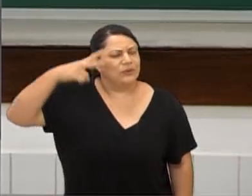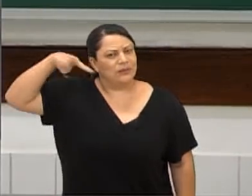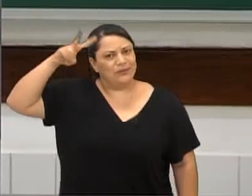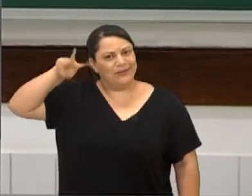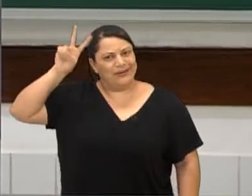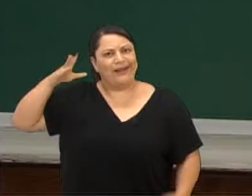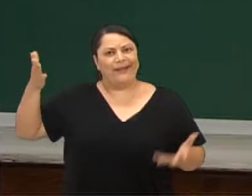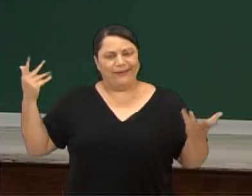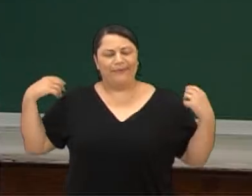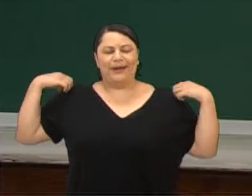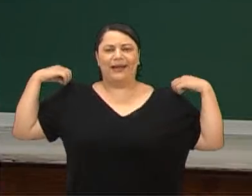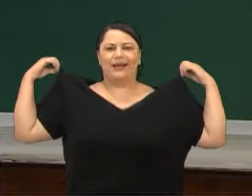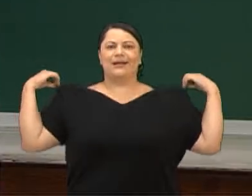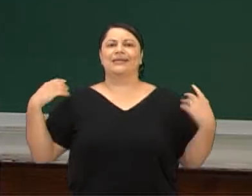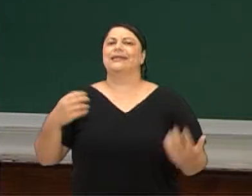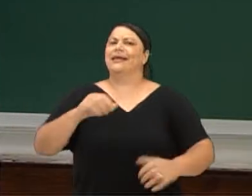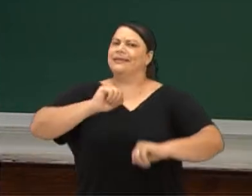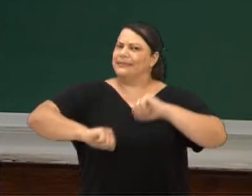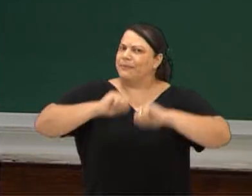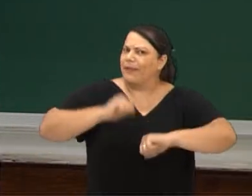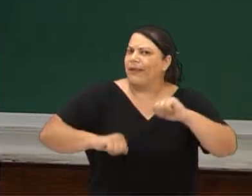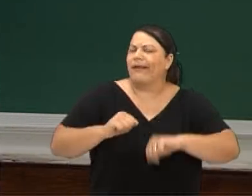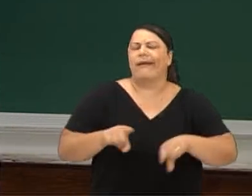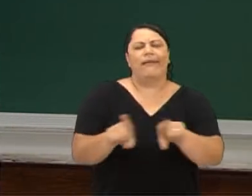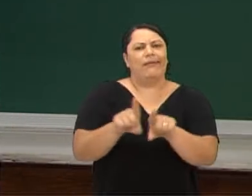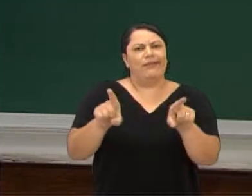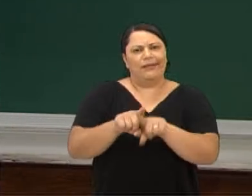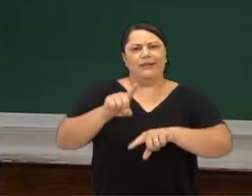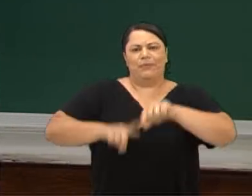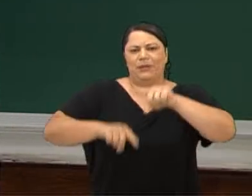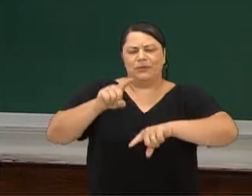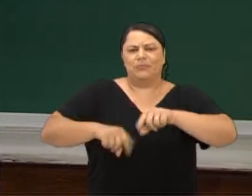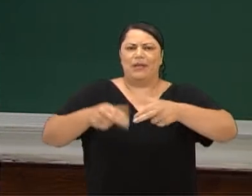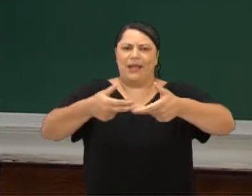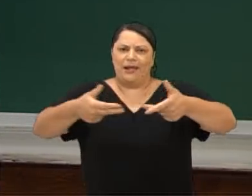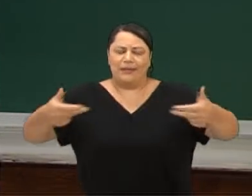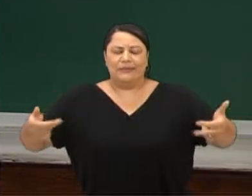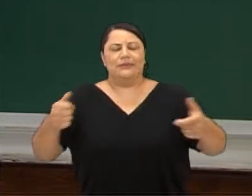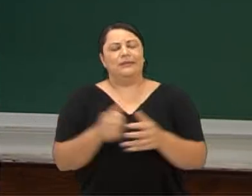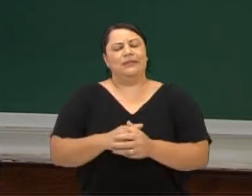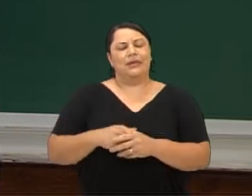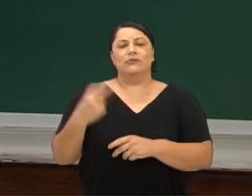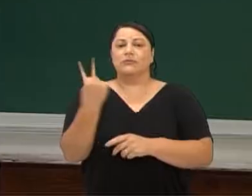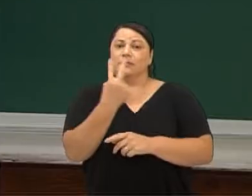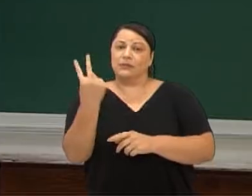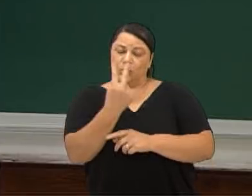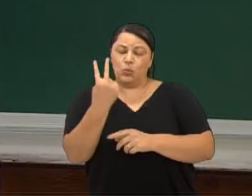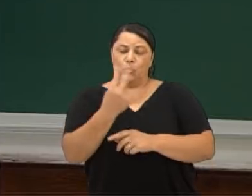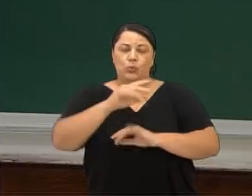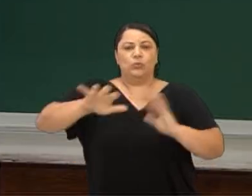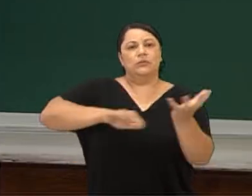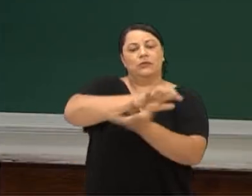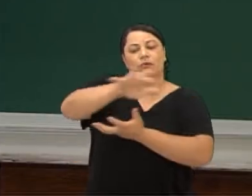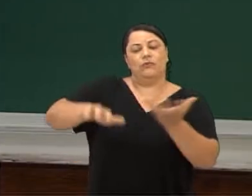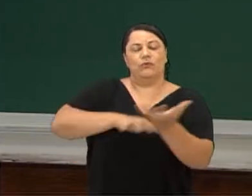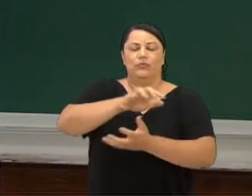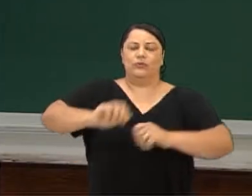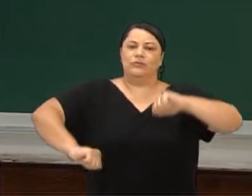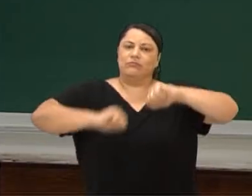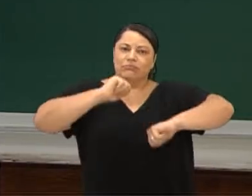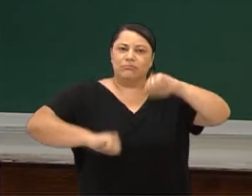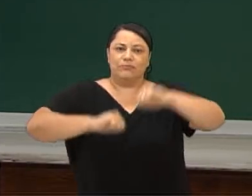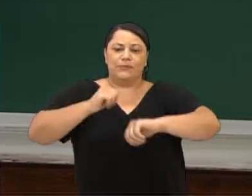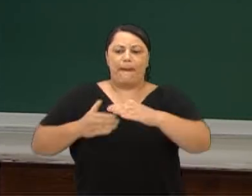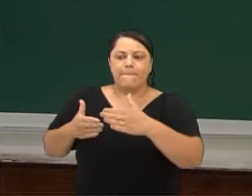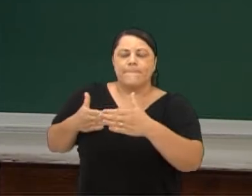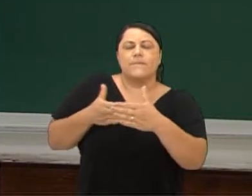máquinas, também das matérias-primas e de como a Segunda Revolução Industrial impactou na sociedade